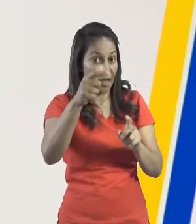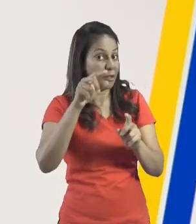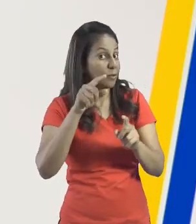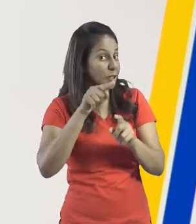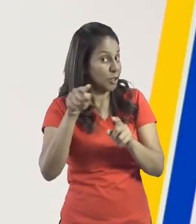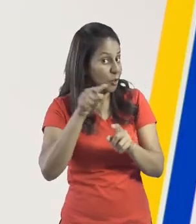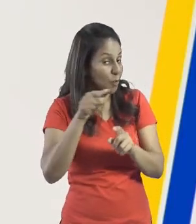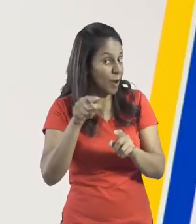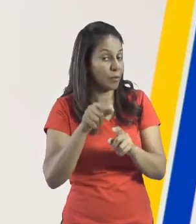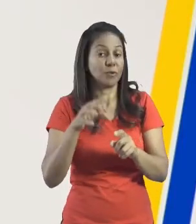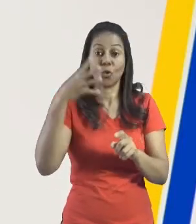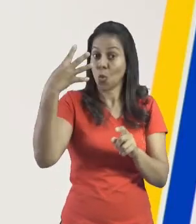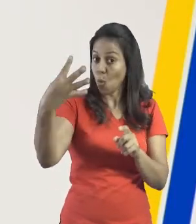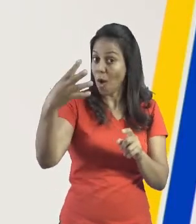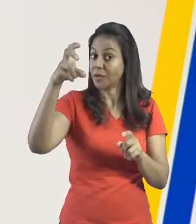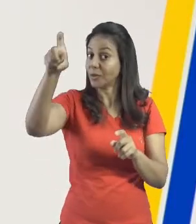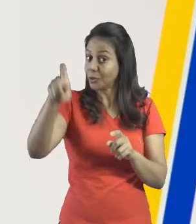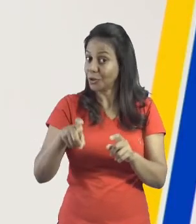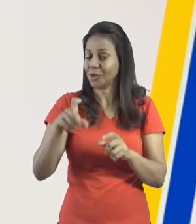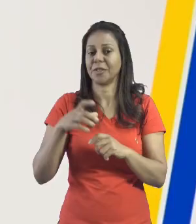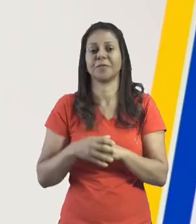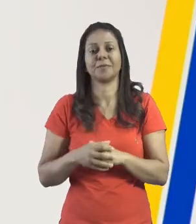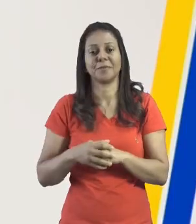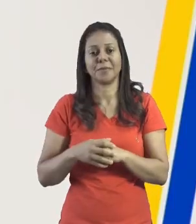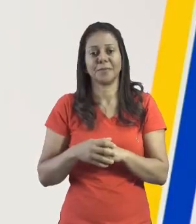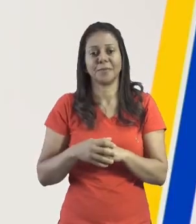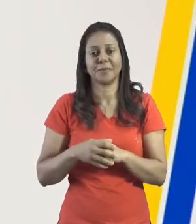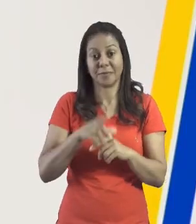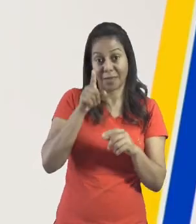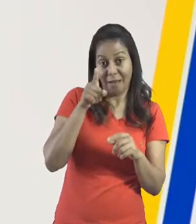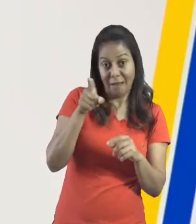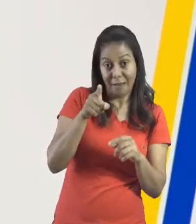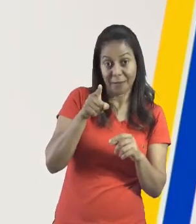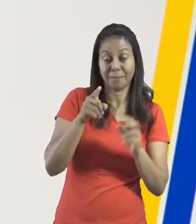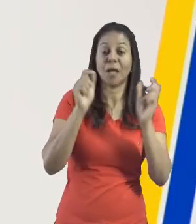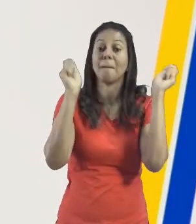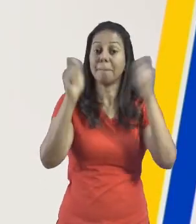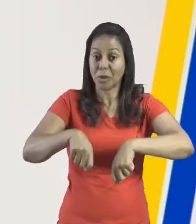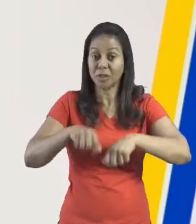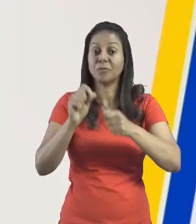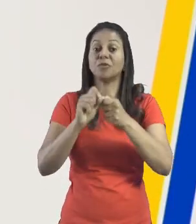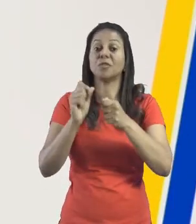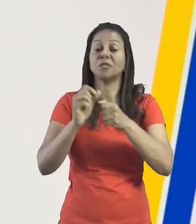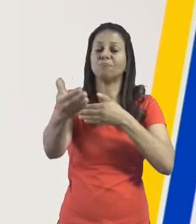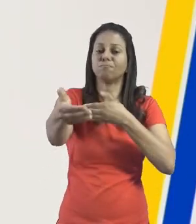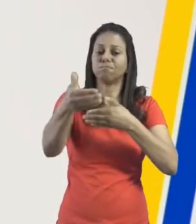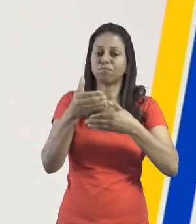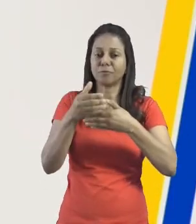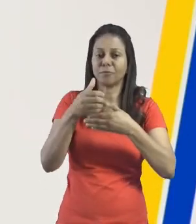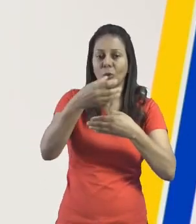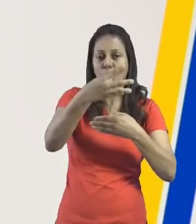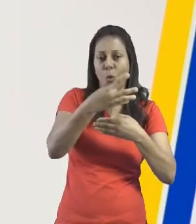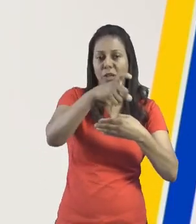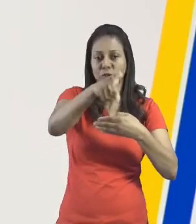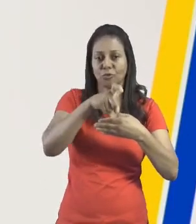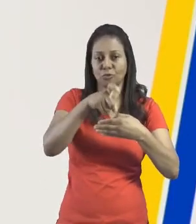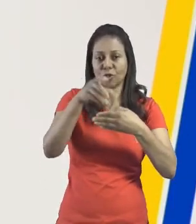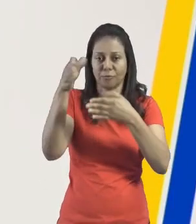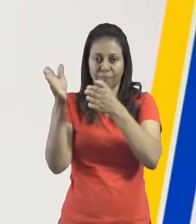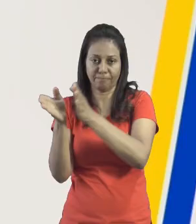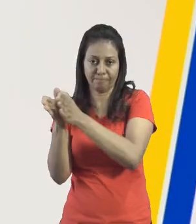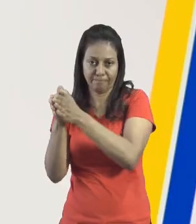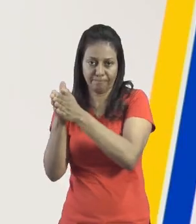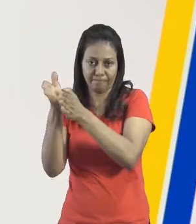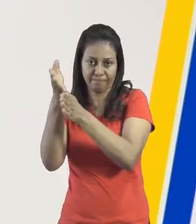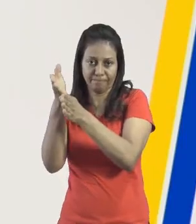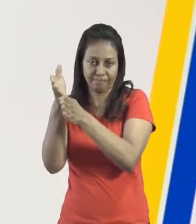igual a 4x. Nesse caso aí, né, podemos trazer o 4x que está no segundo membro,